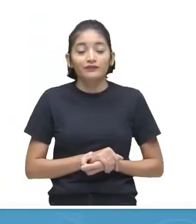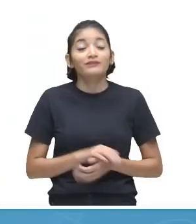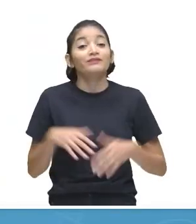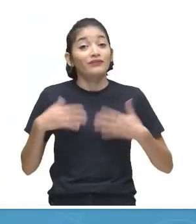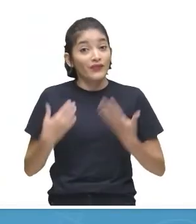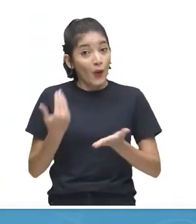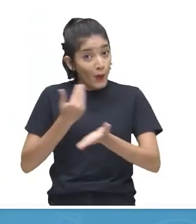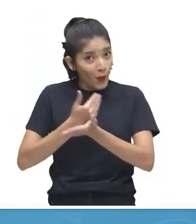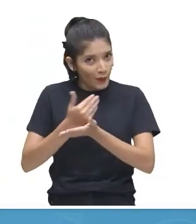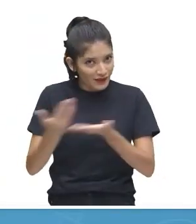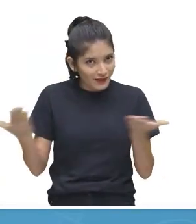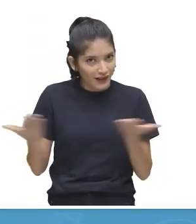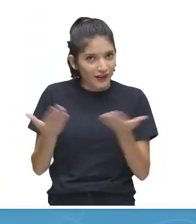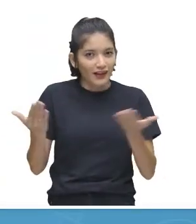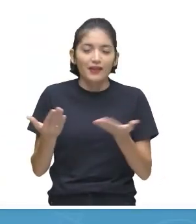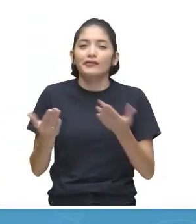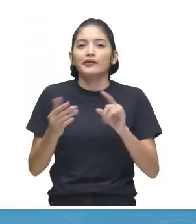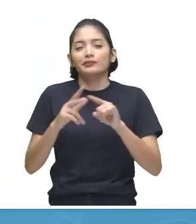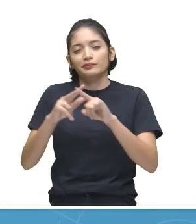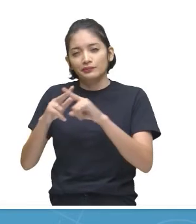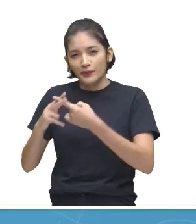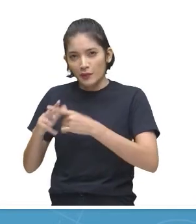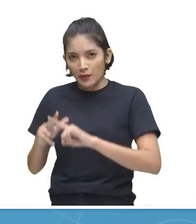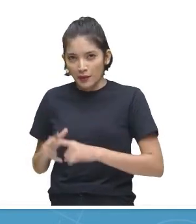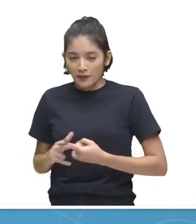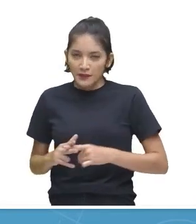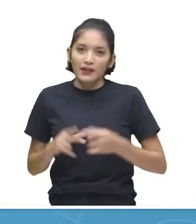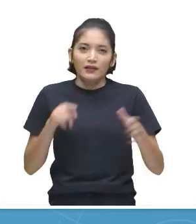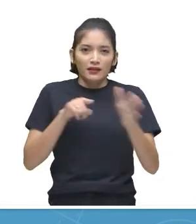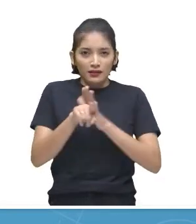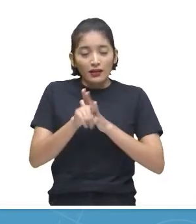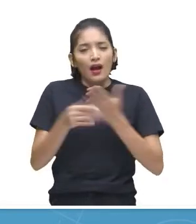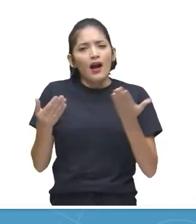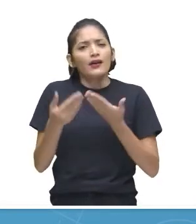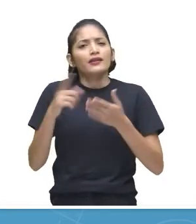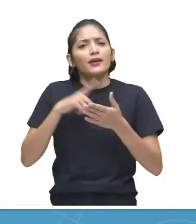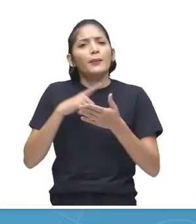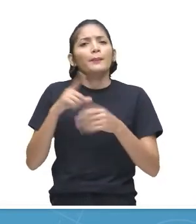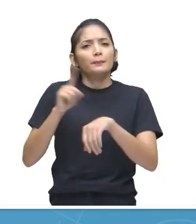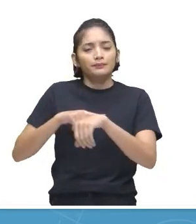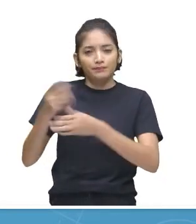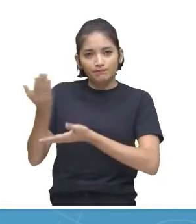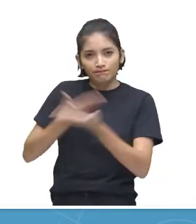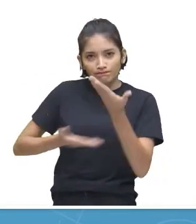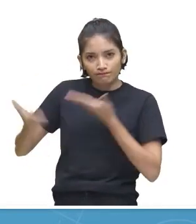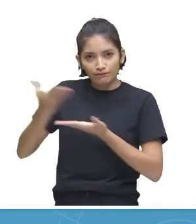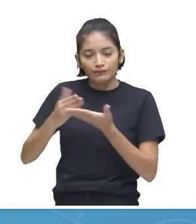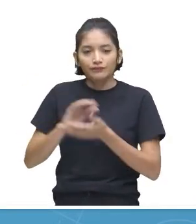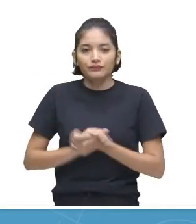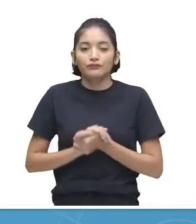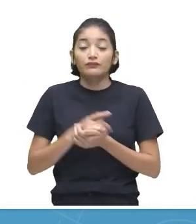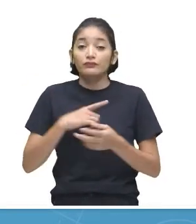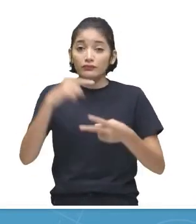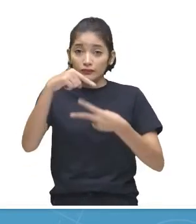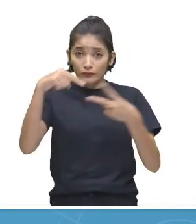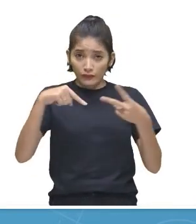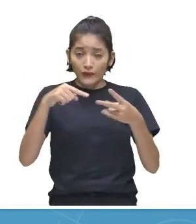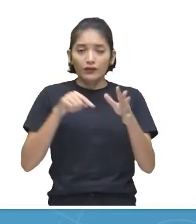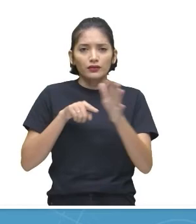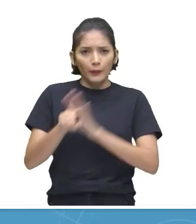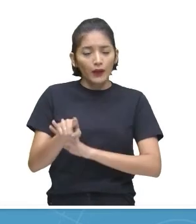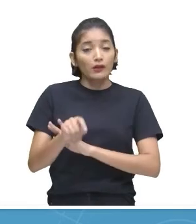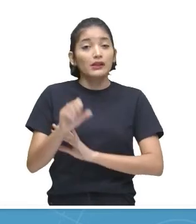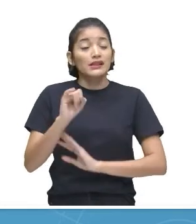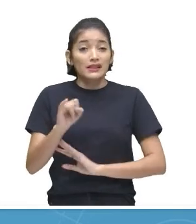Vamos então iniciar, né, a nossa correção. Nós também vamos ter nosso momento de interatividade. Ficou para vocês duas questões. Se